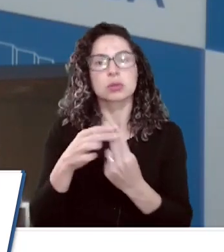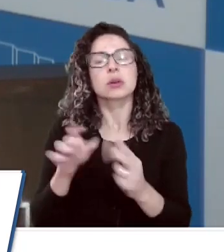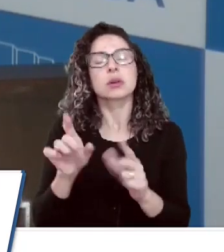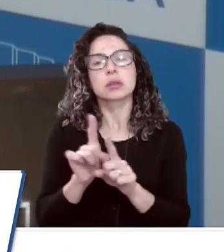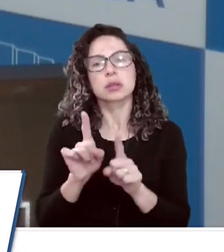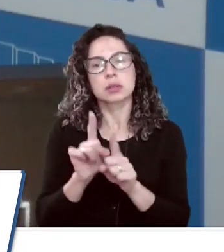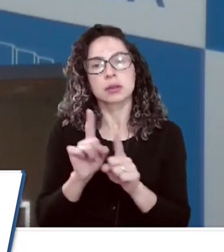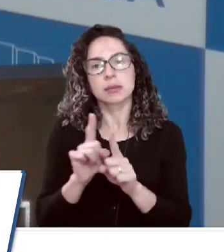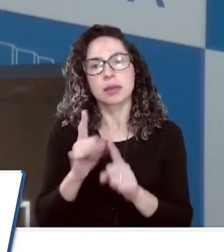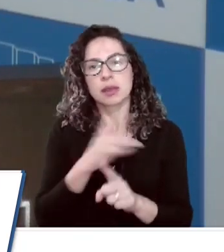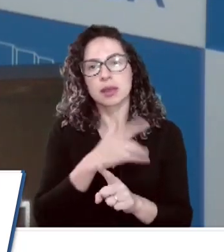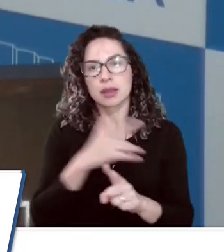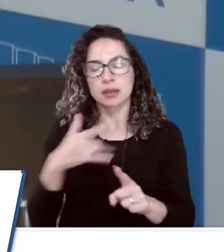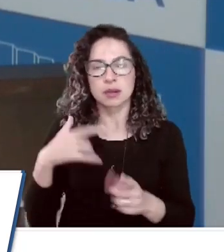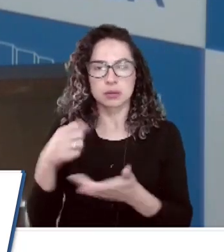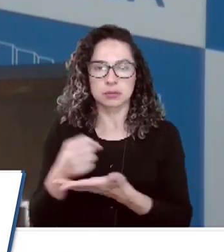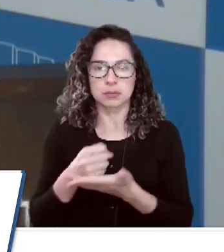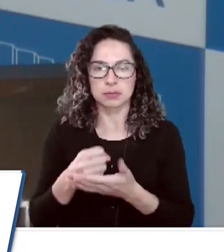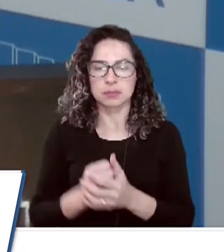nossa saúde básica.